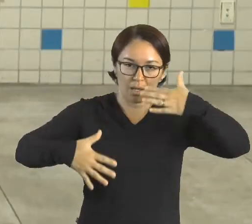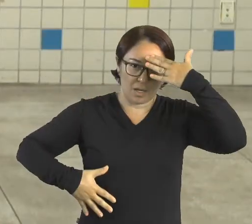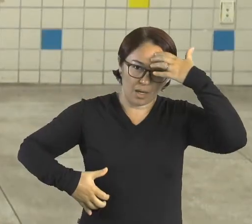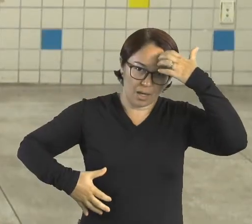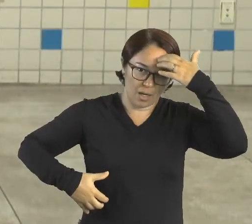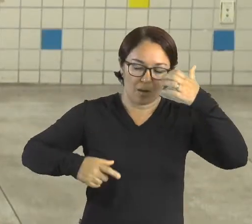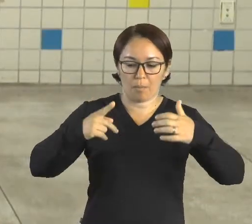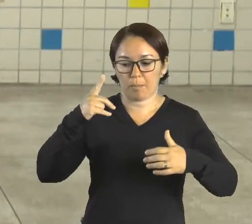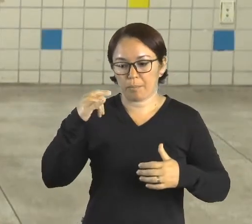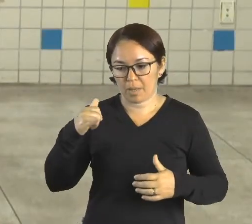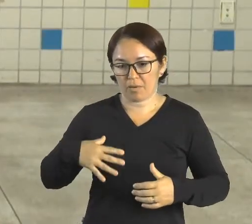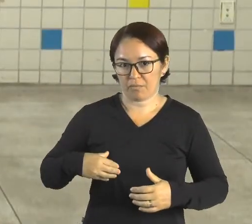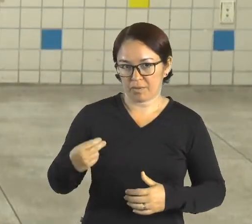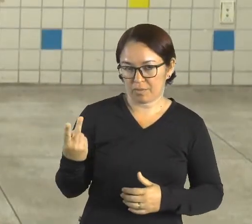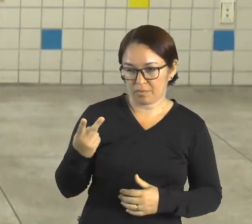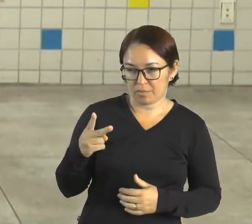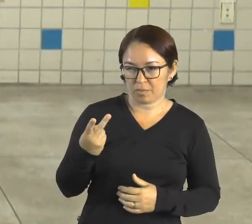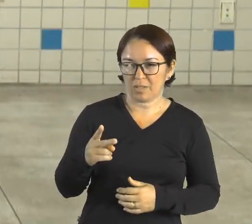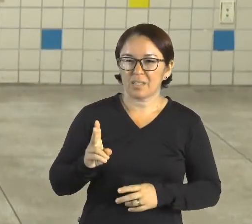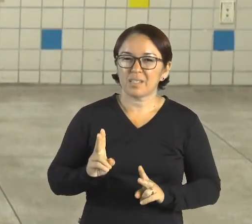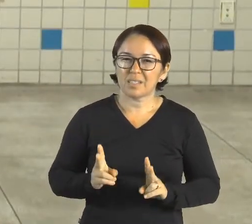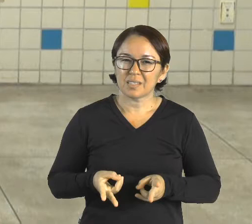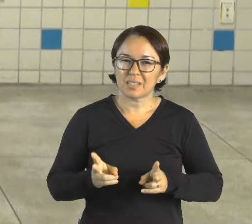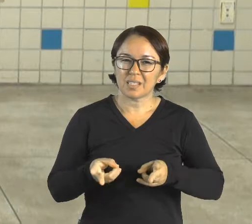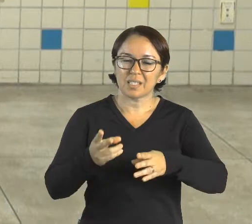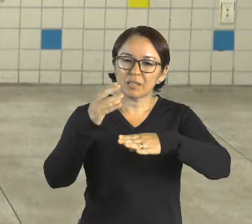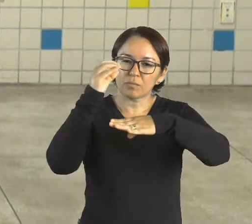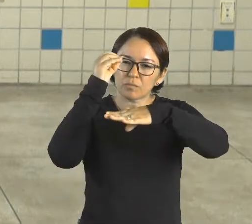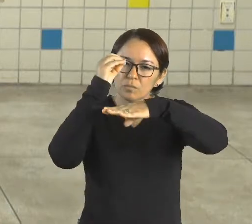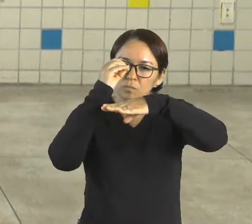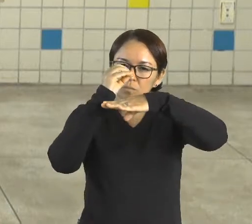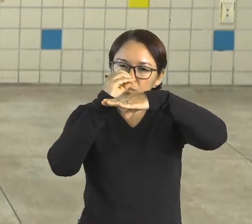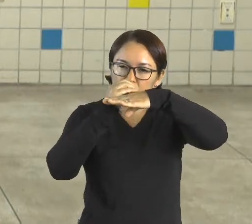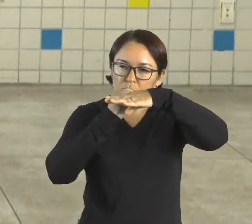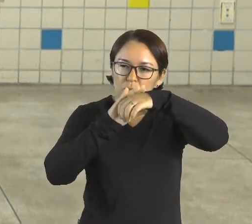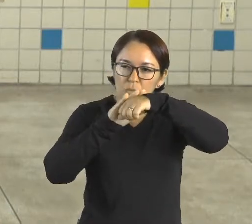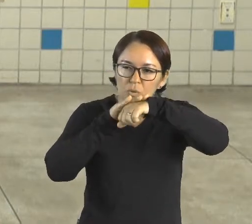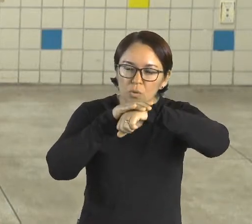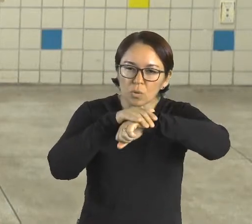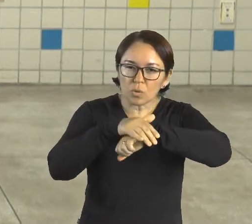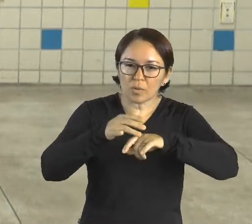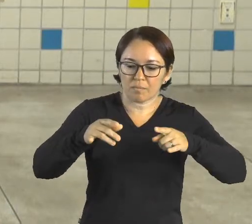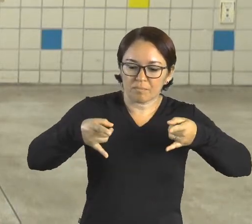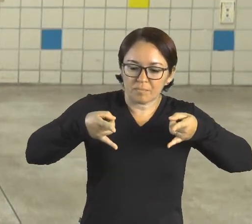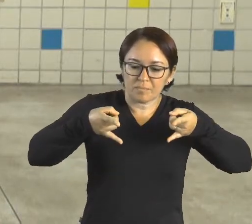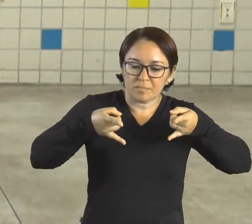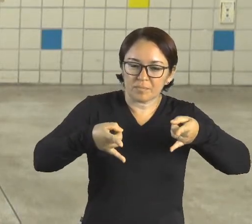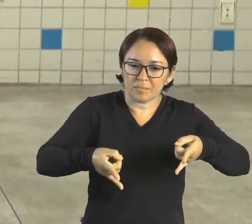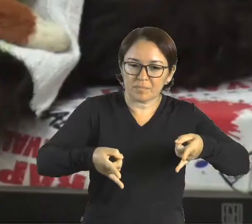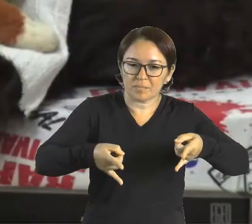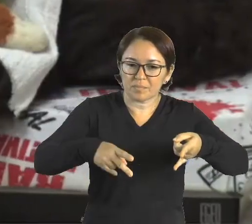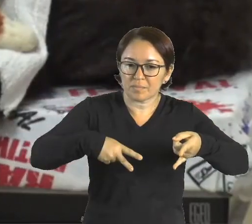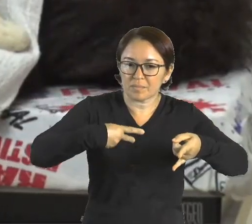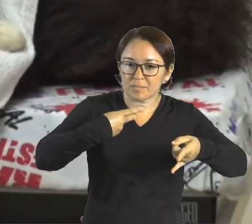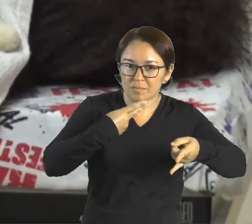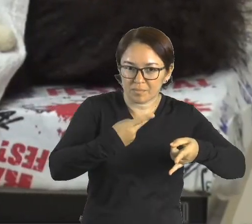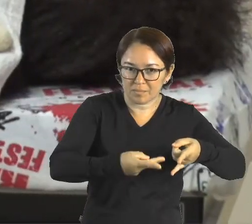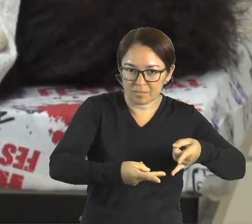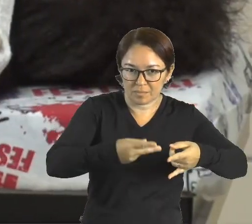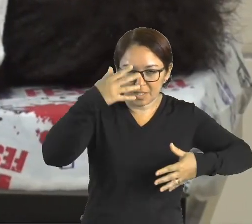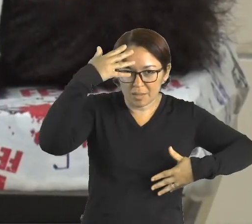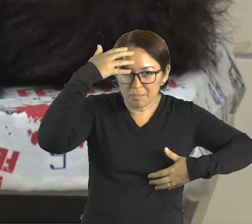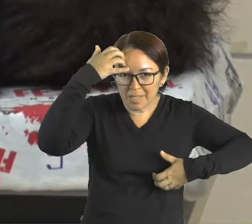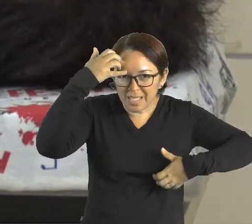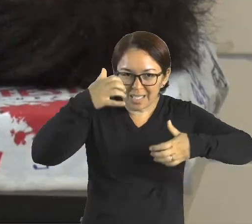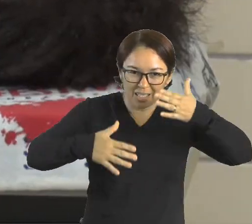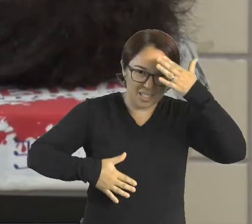Toda noite, o macaquinho saía caladinho da sua cama e ia para a cama do pai macaco.